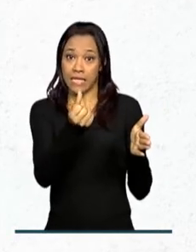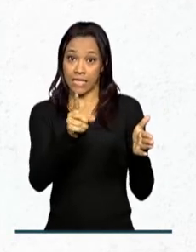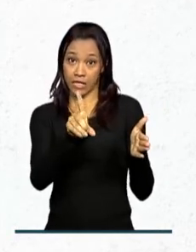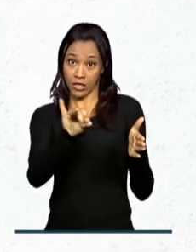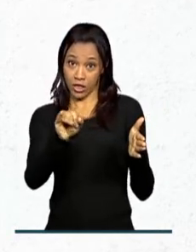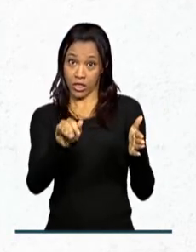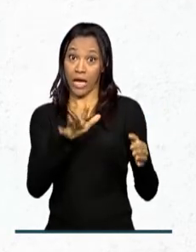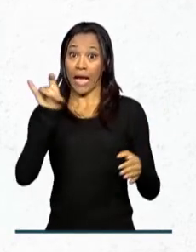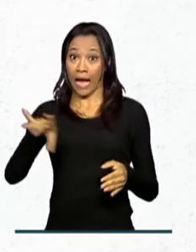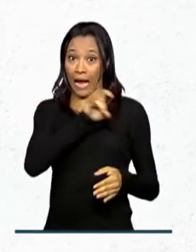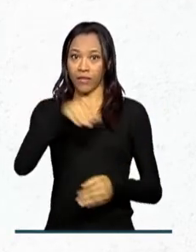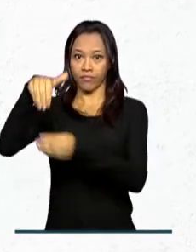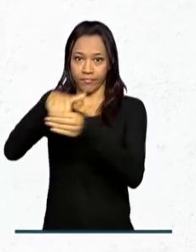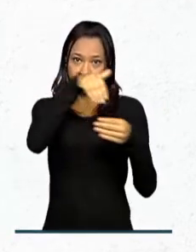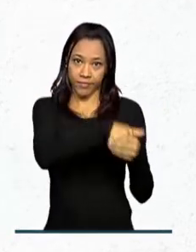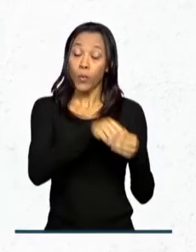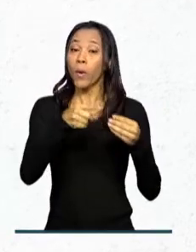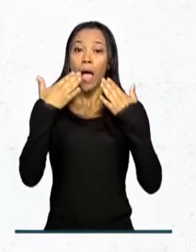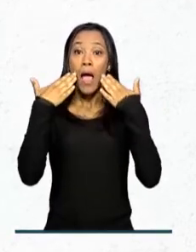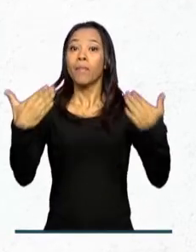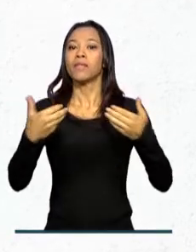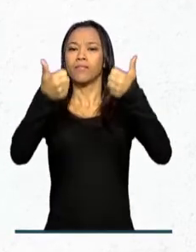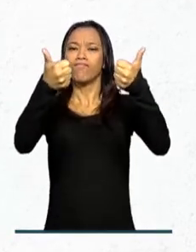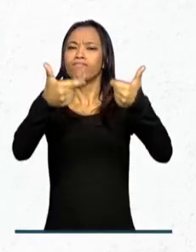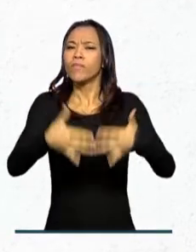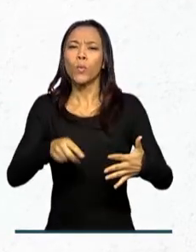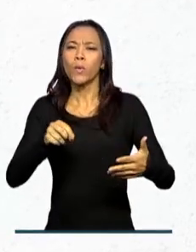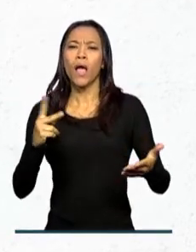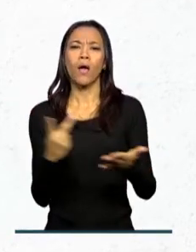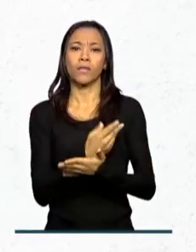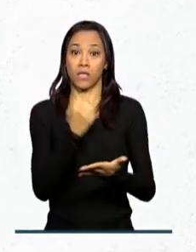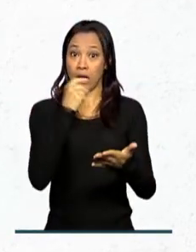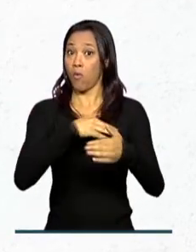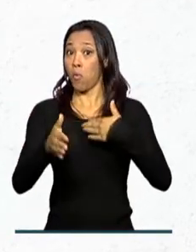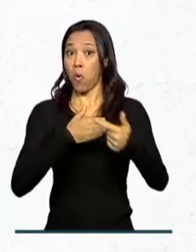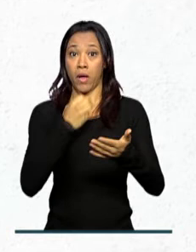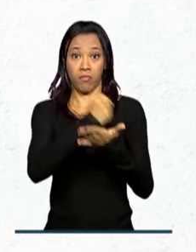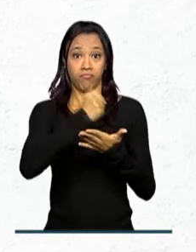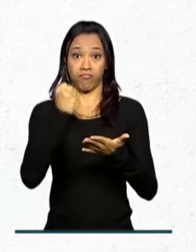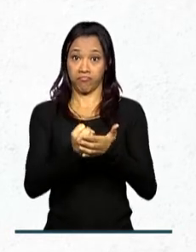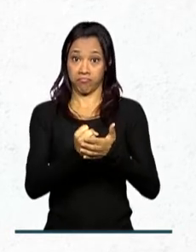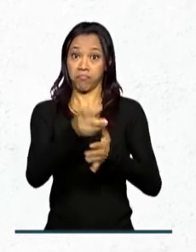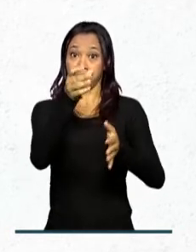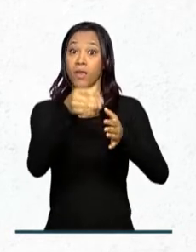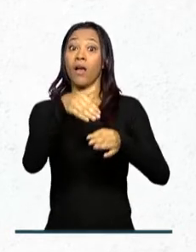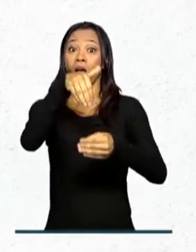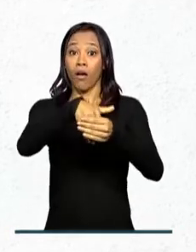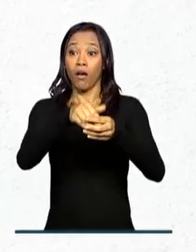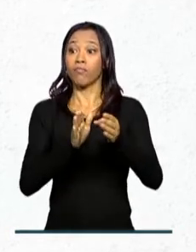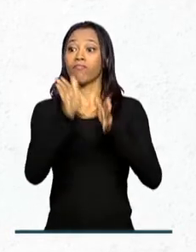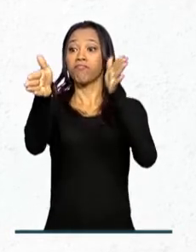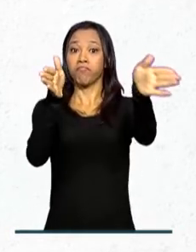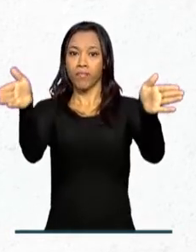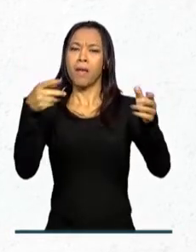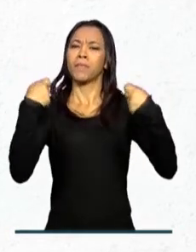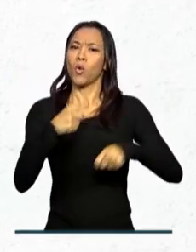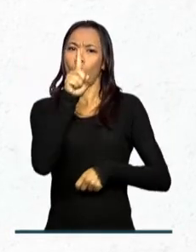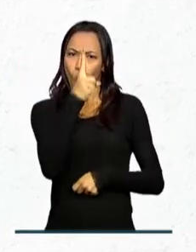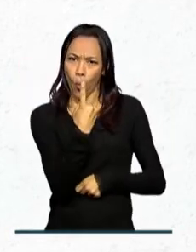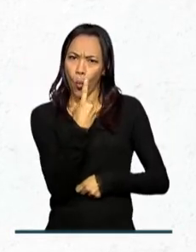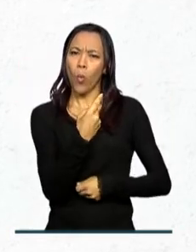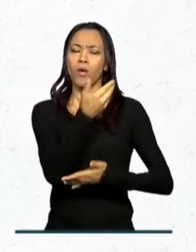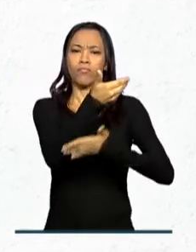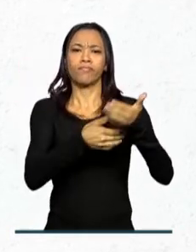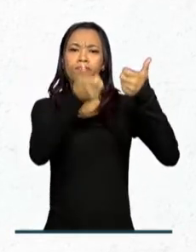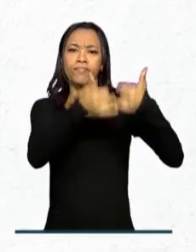data de cada turno para apresentar justificativa em qualquer cartório eleitoral. É necessário fazer uma justificativa para